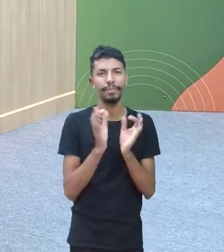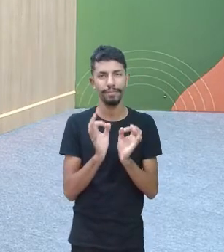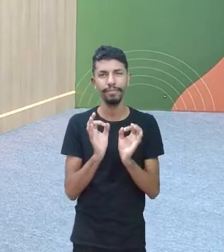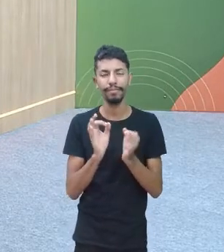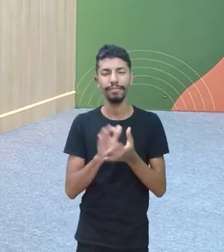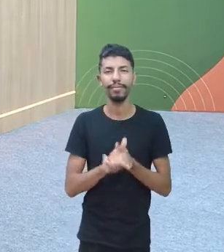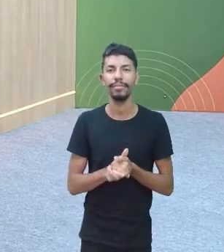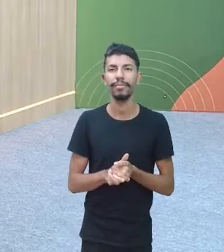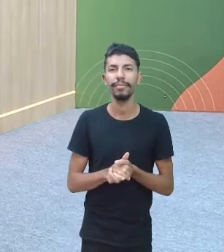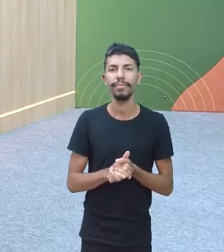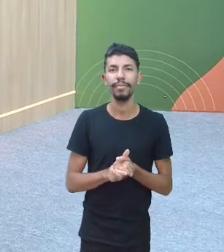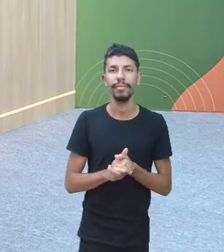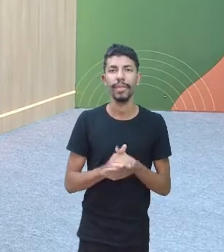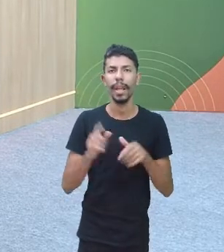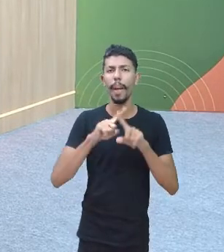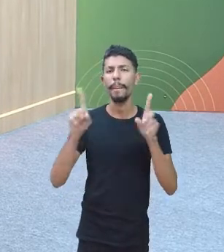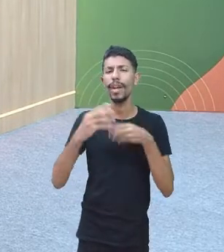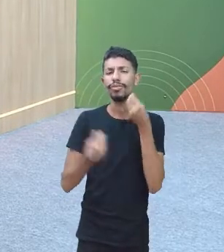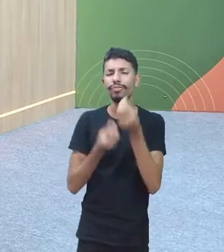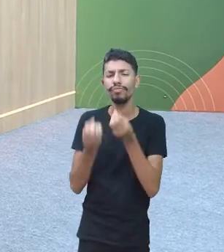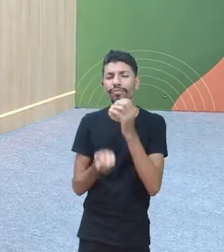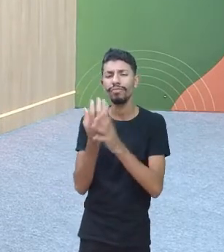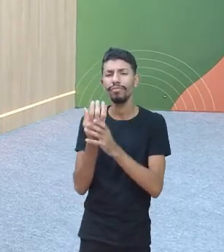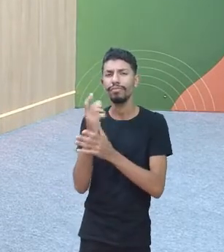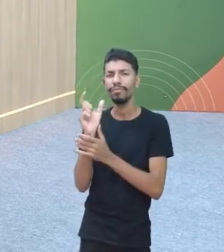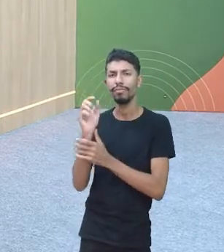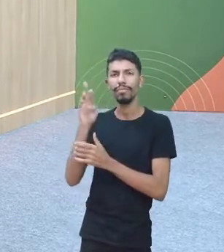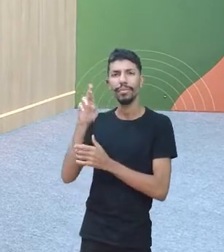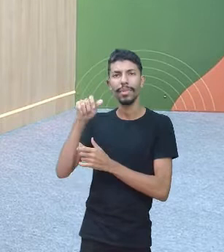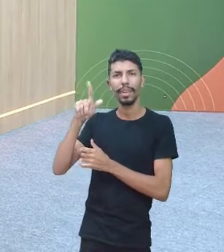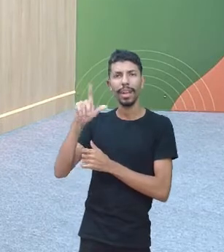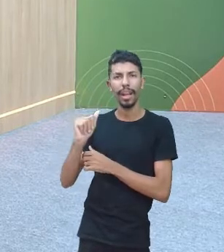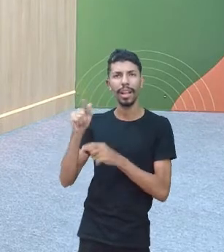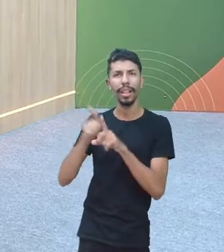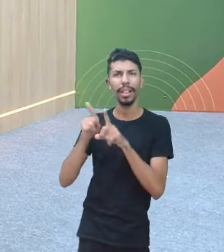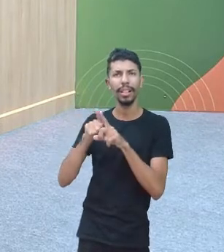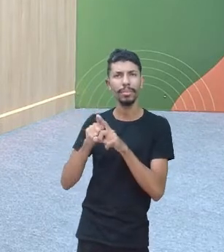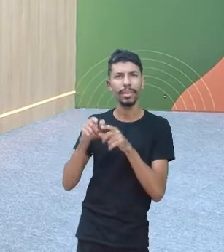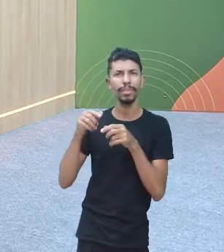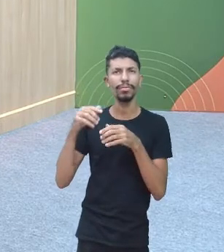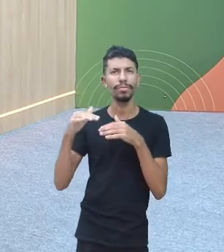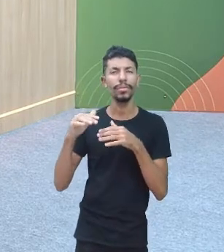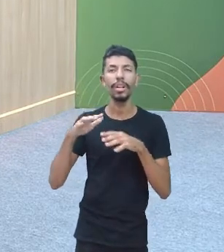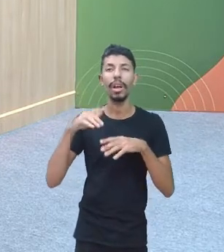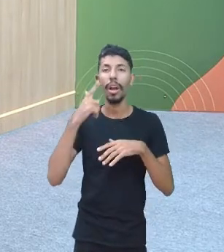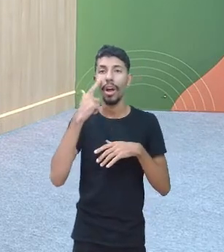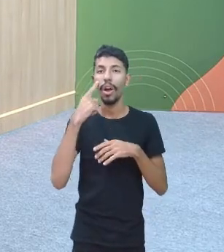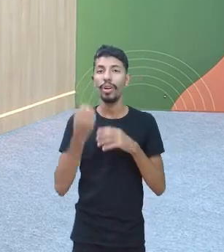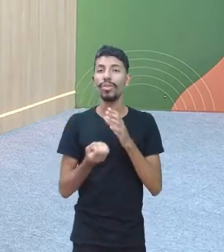alto também. Mas de onde é que surge o brega? O brega, ele surge...